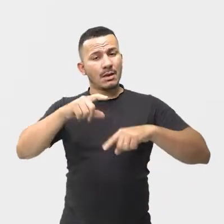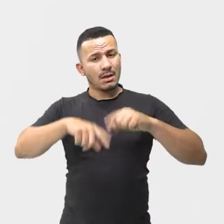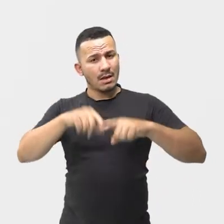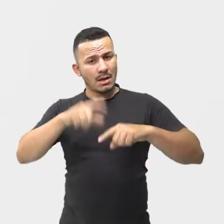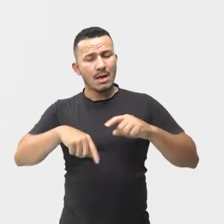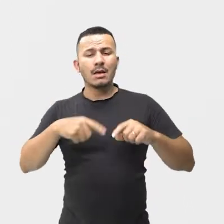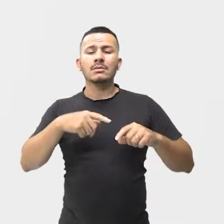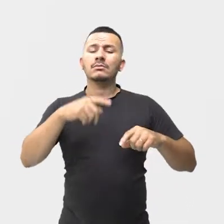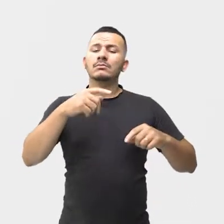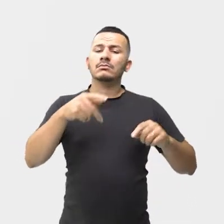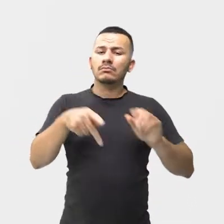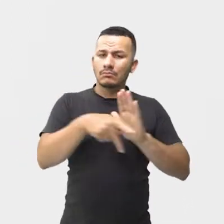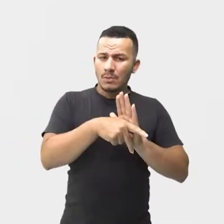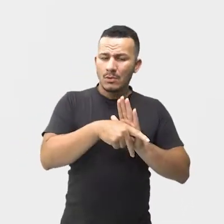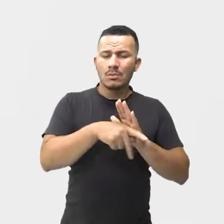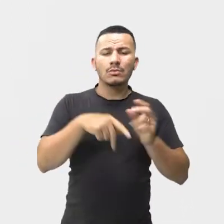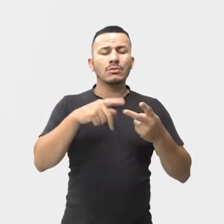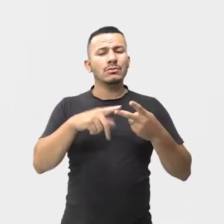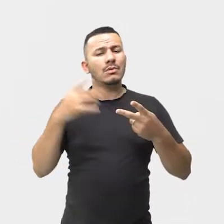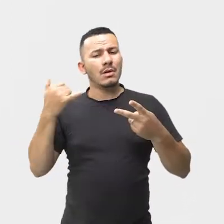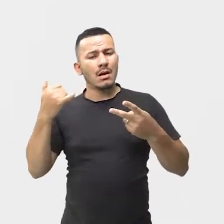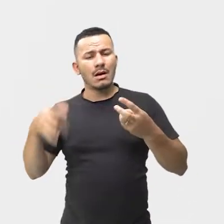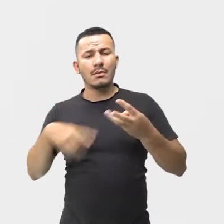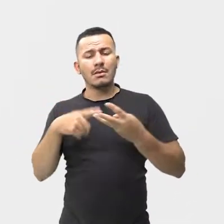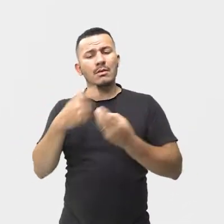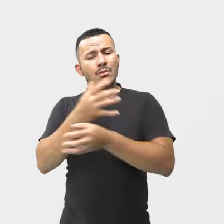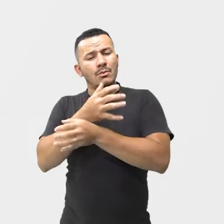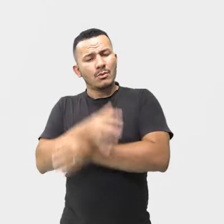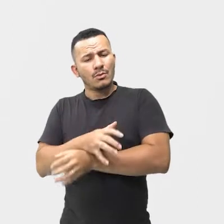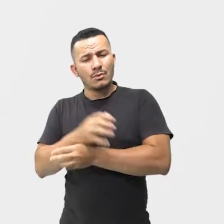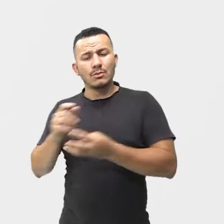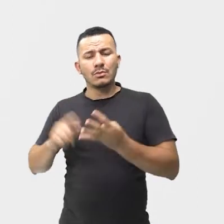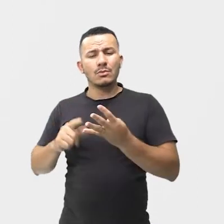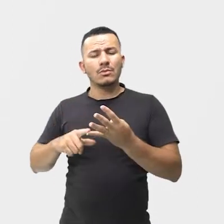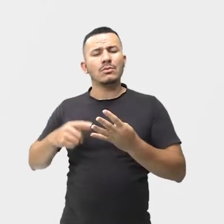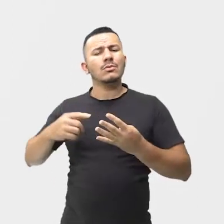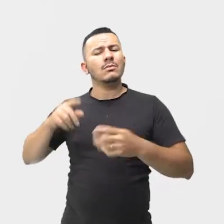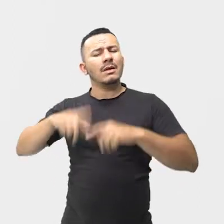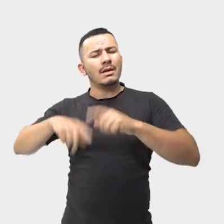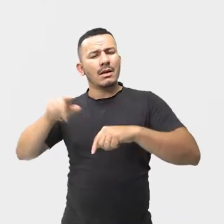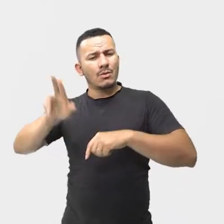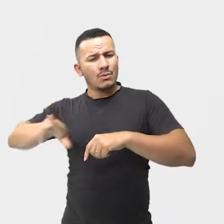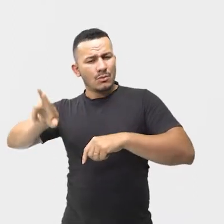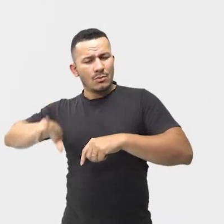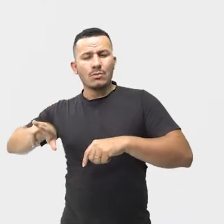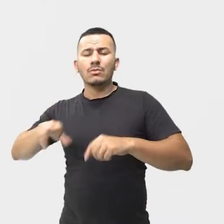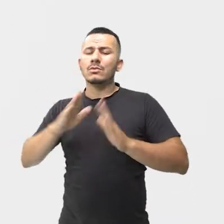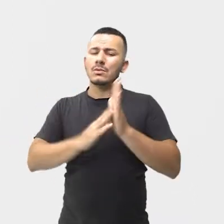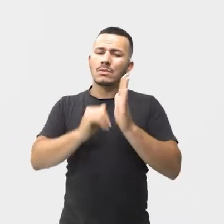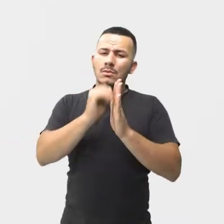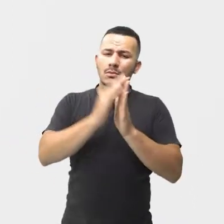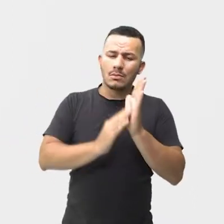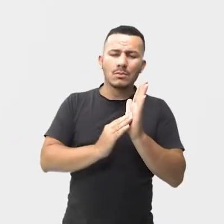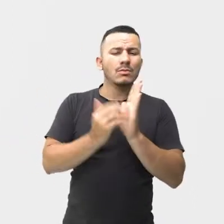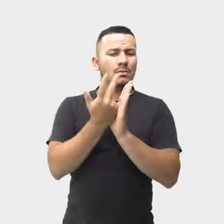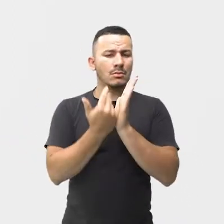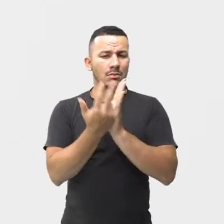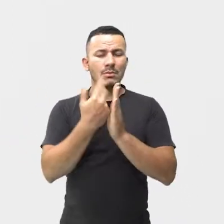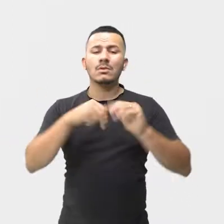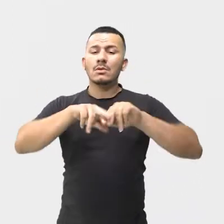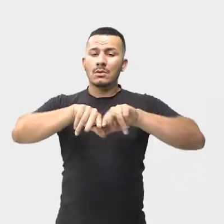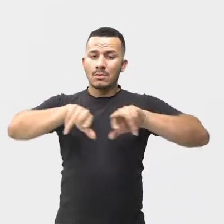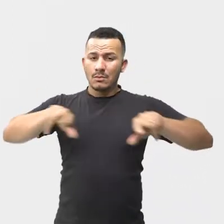entre instrumentos, armas, fósseis, utensílios, gravuras e pinturas.